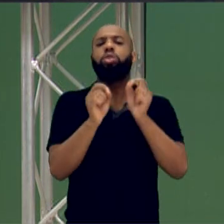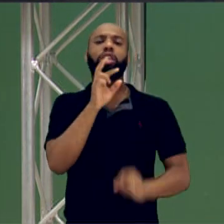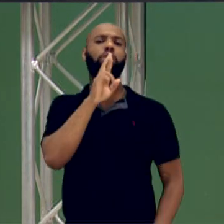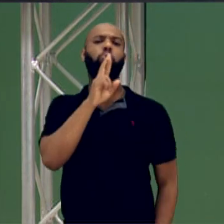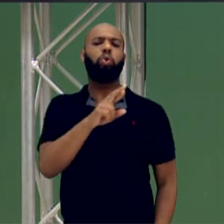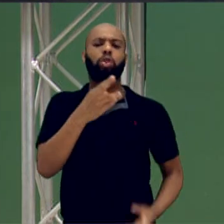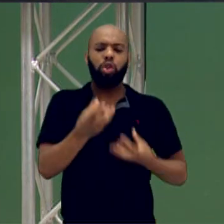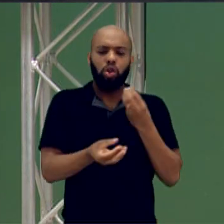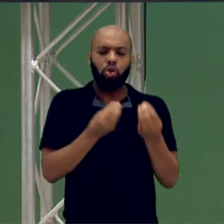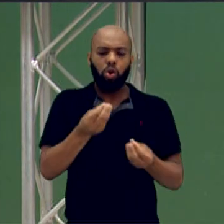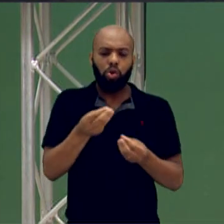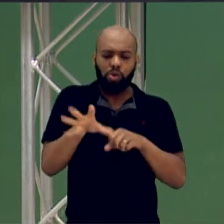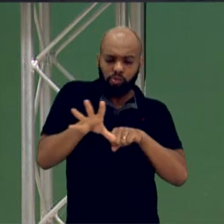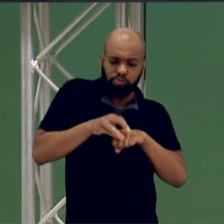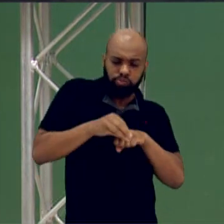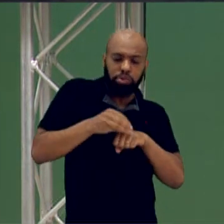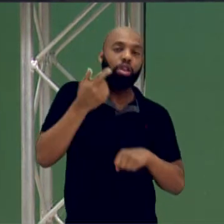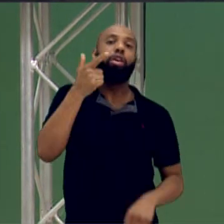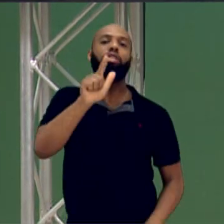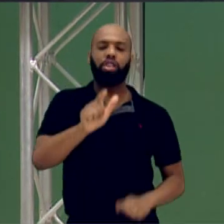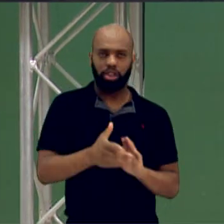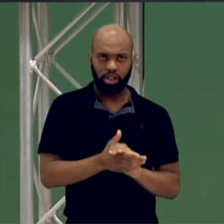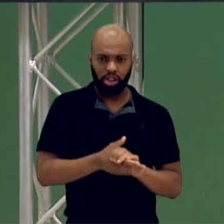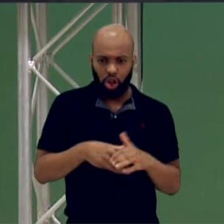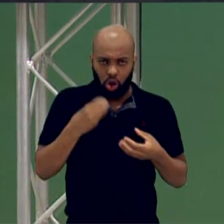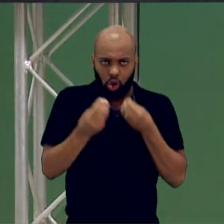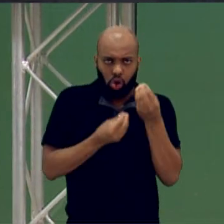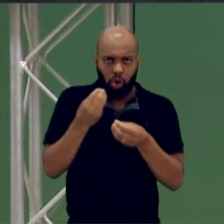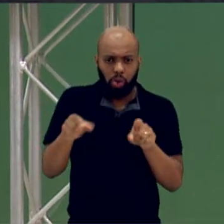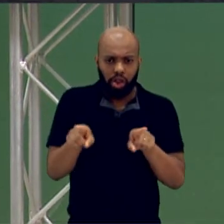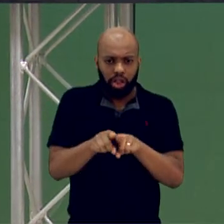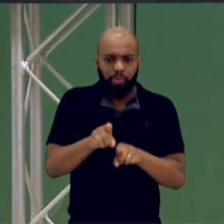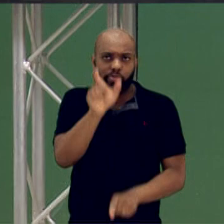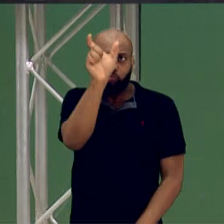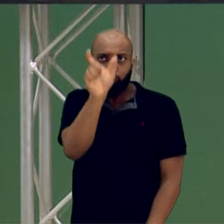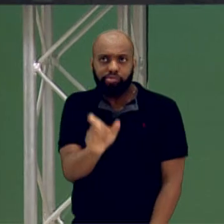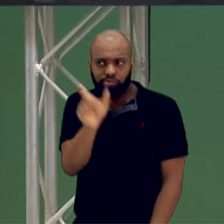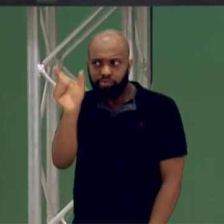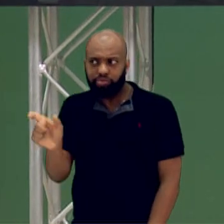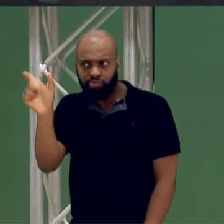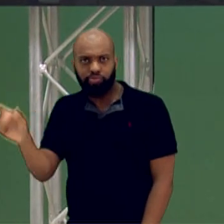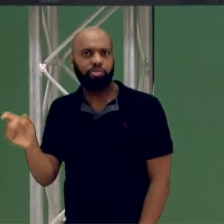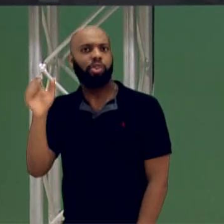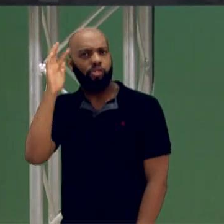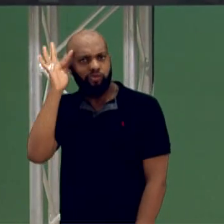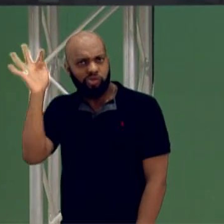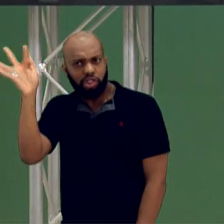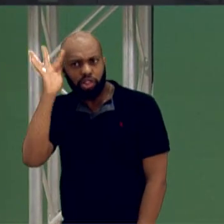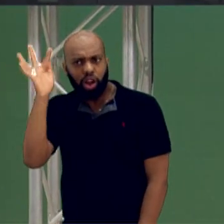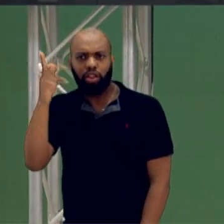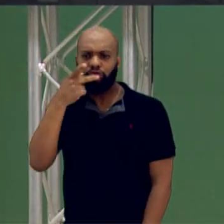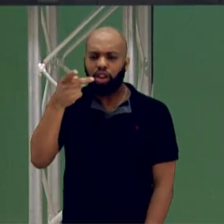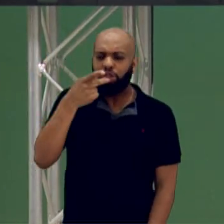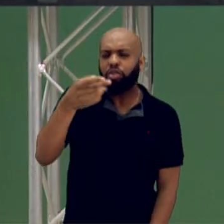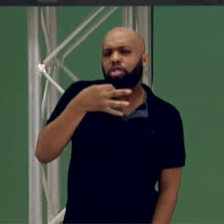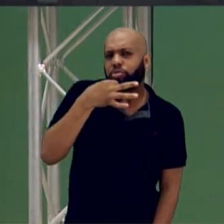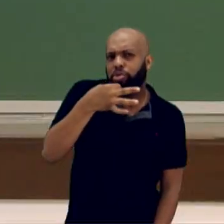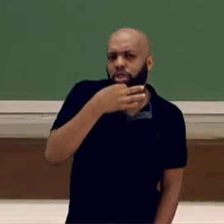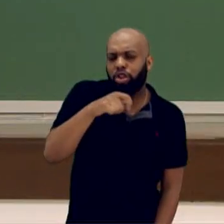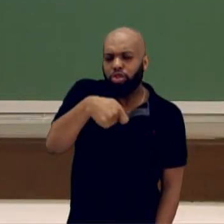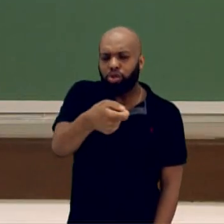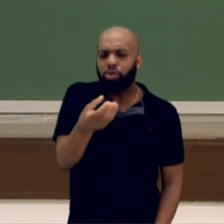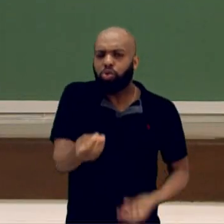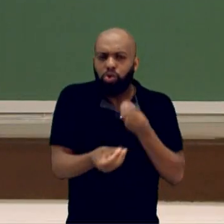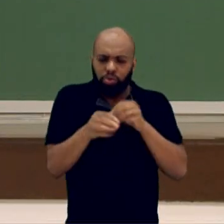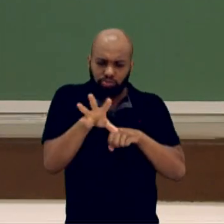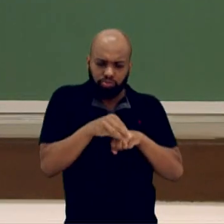como adquirir conhecimento. E como os filósofos, né, argumentaram sobre a aquisição do conhecimento. Na aula